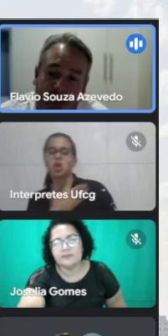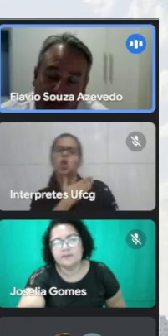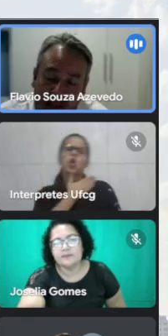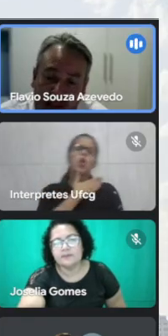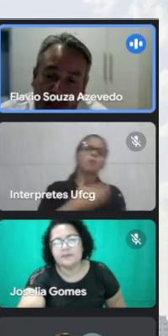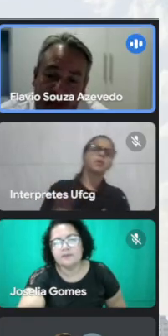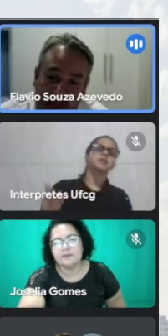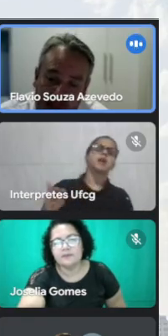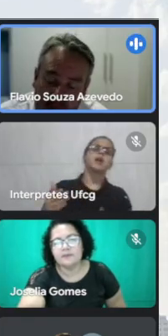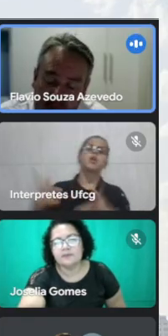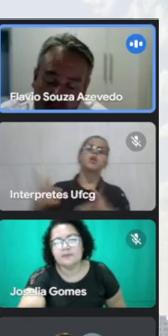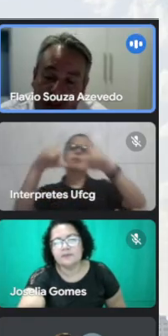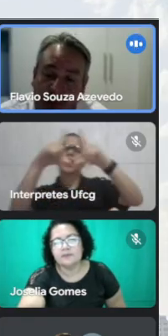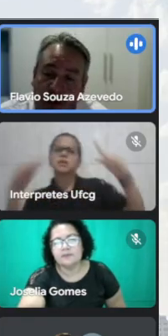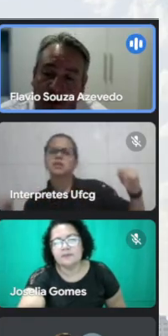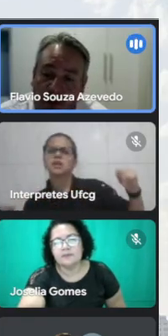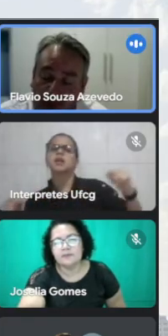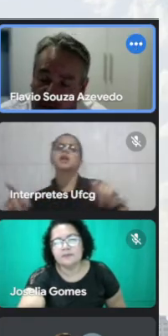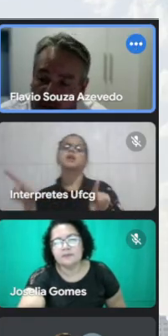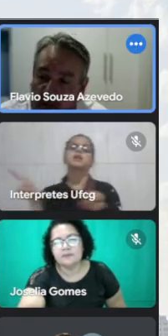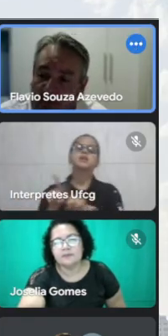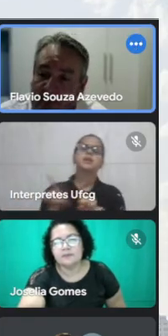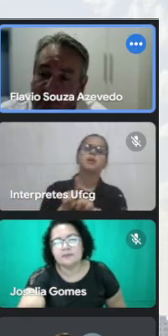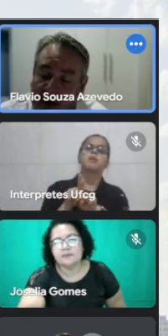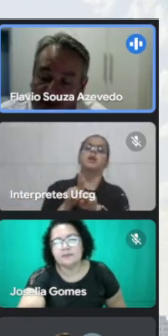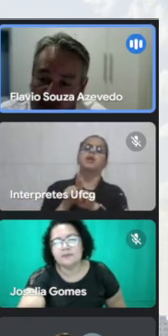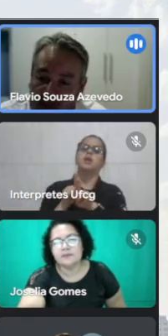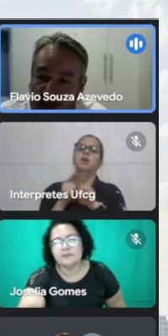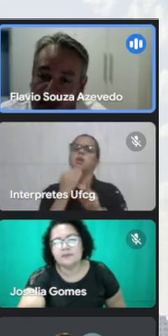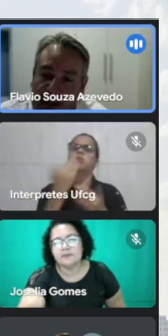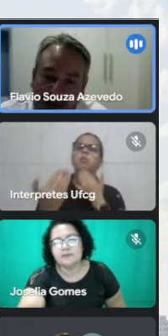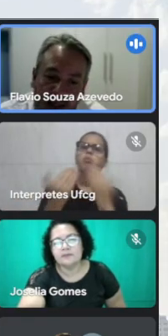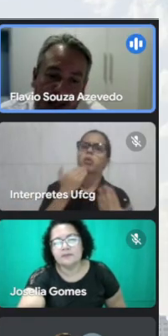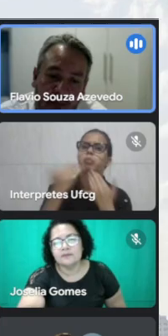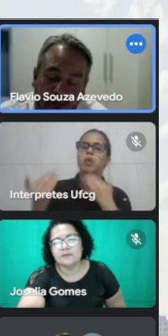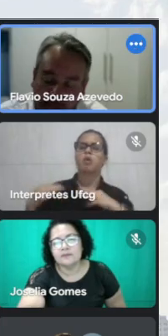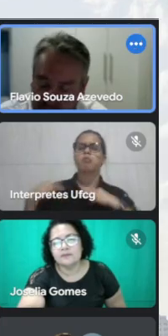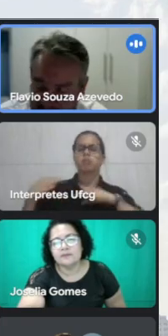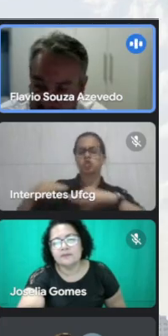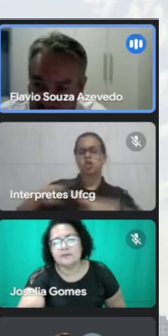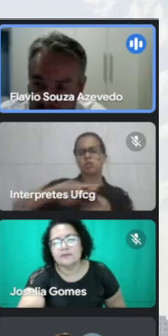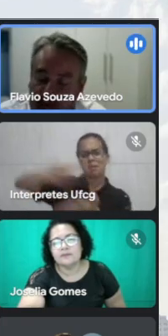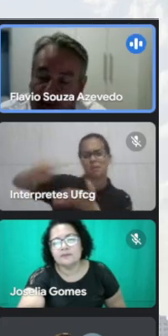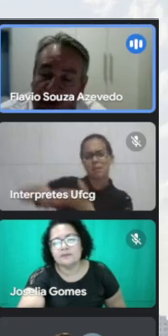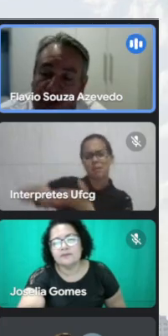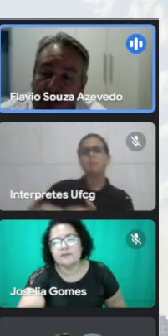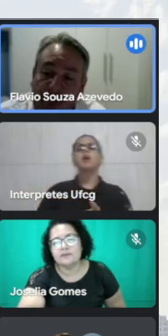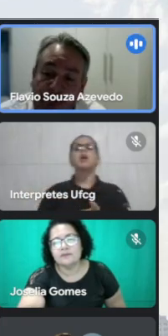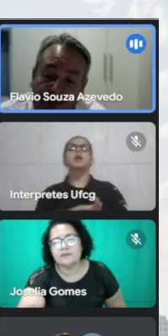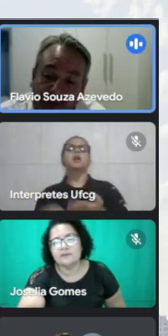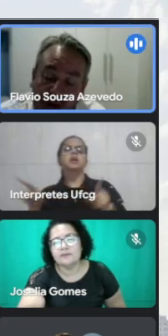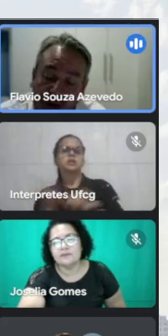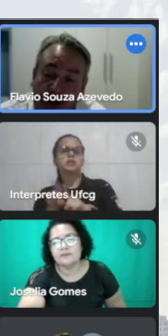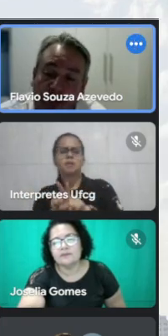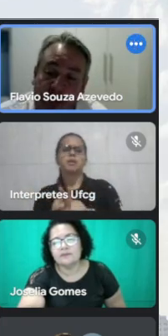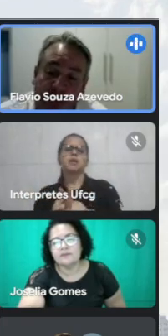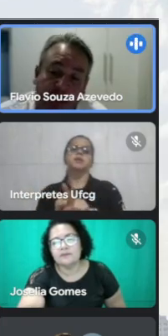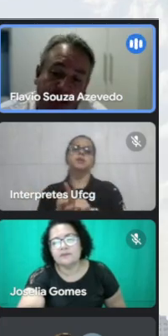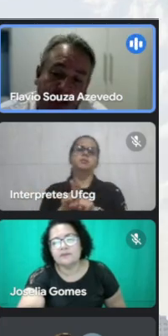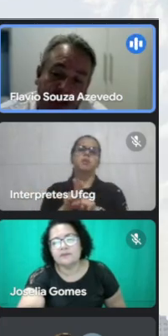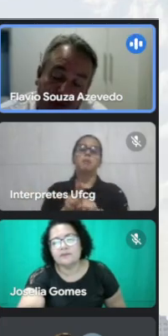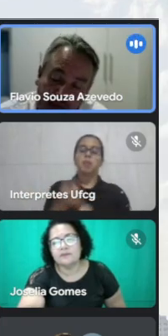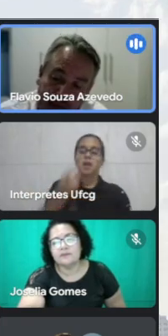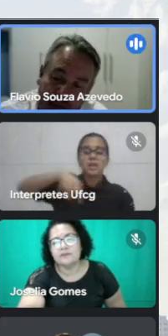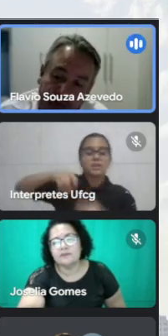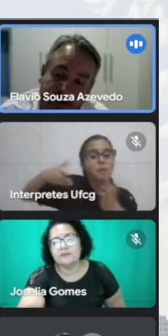passa pela Brasília, passa pela Câmara Municipal, vários ministérios, até o Senado Federal, até aprovar, e a